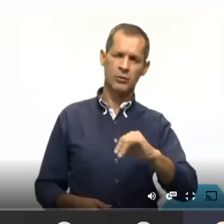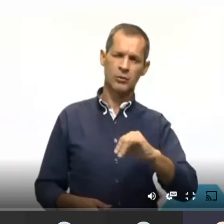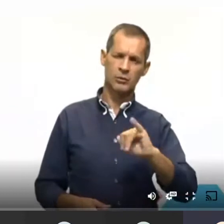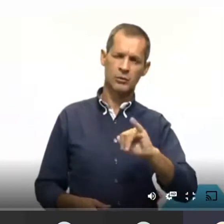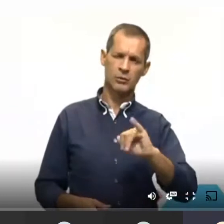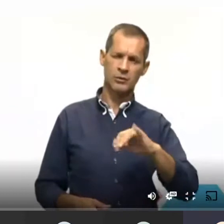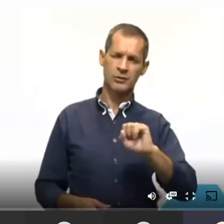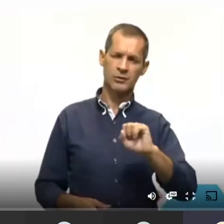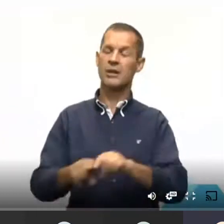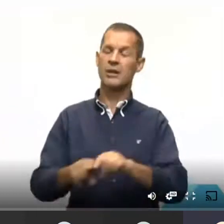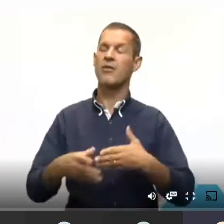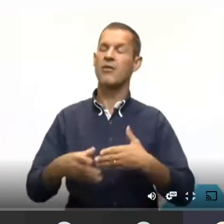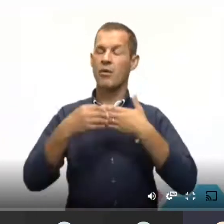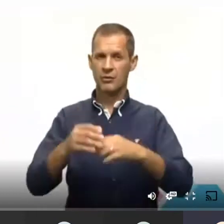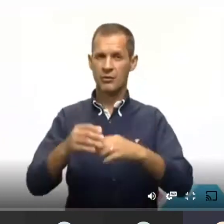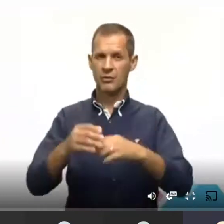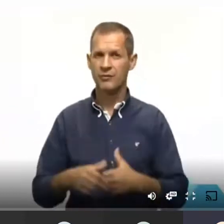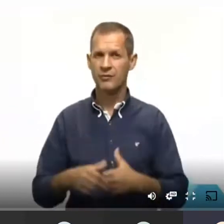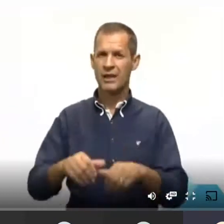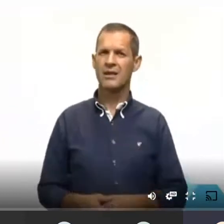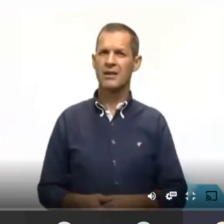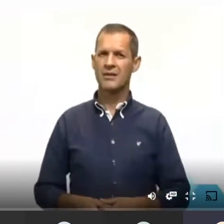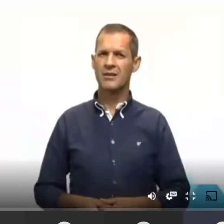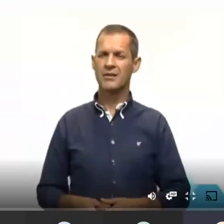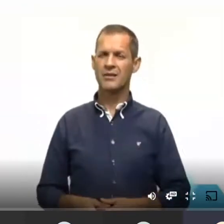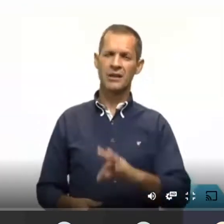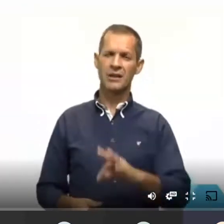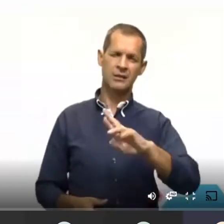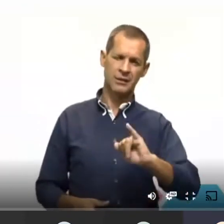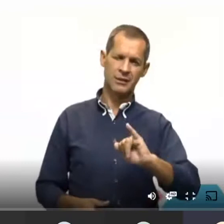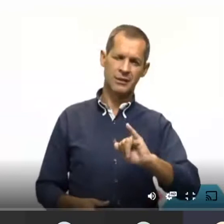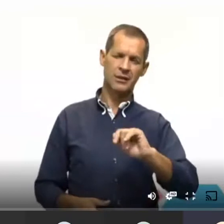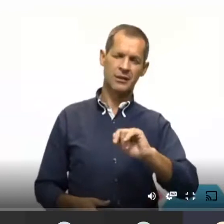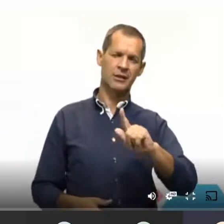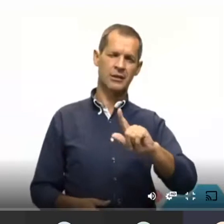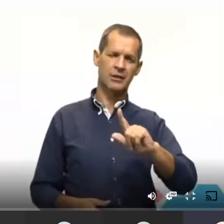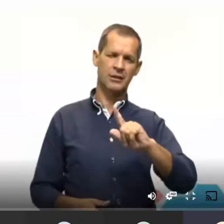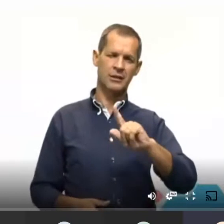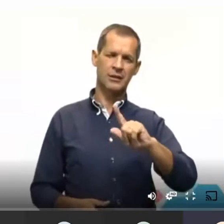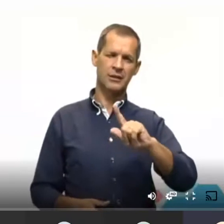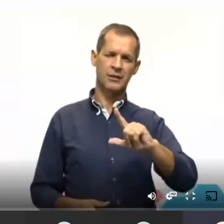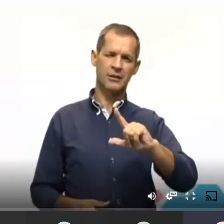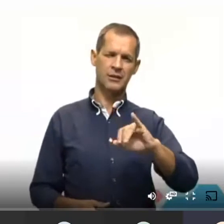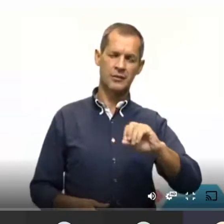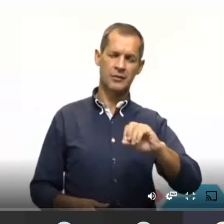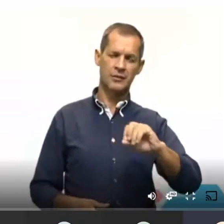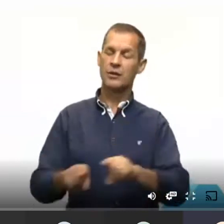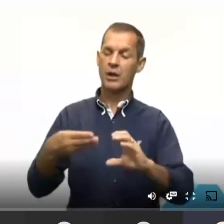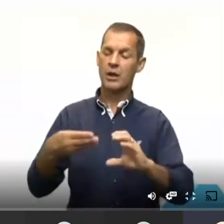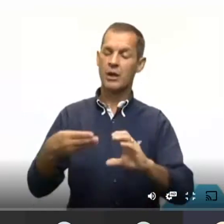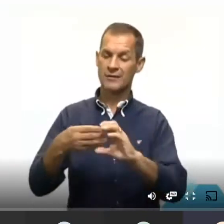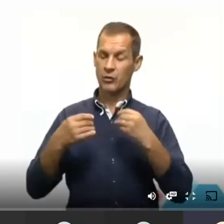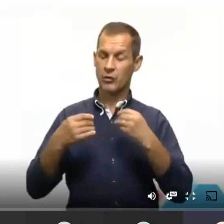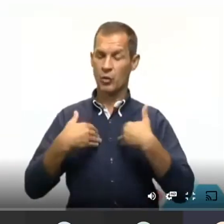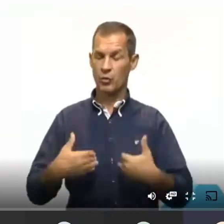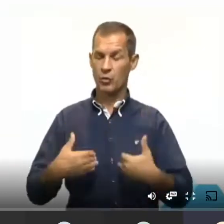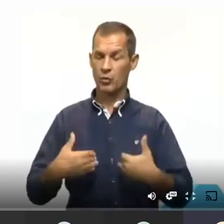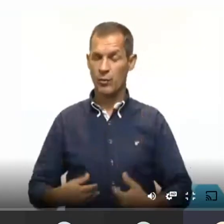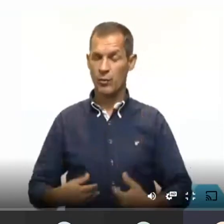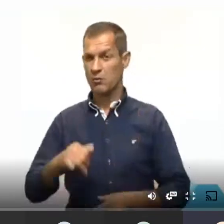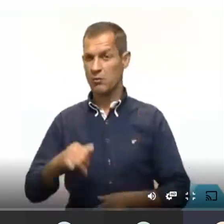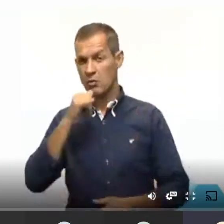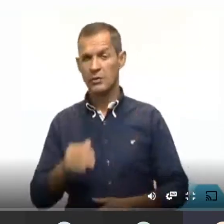as lipoproteínas vão transferir esses triglicerídeos para as demais células do corpo, como, por